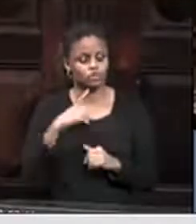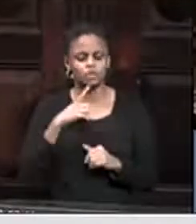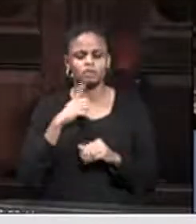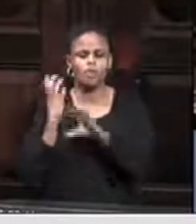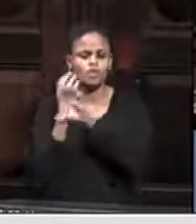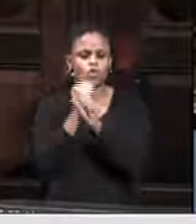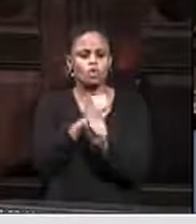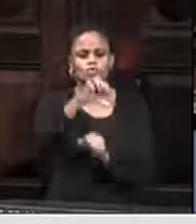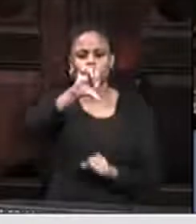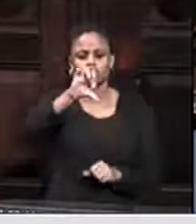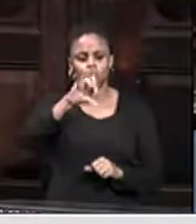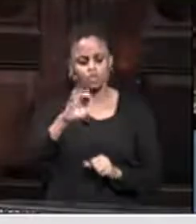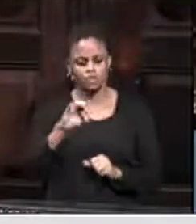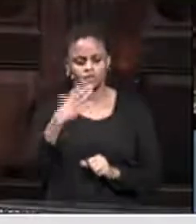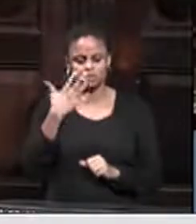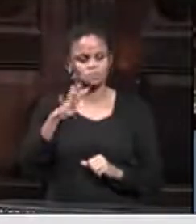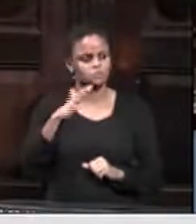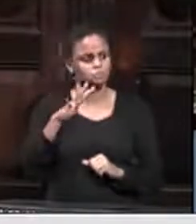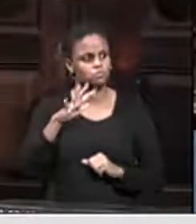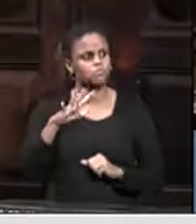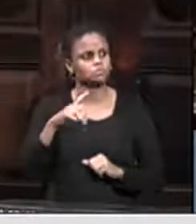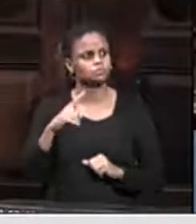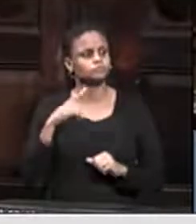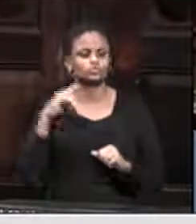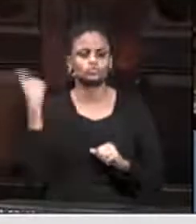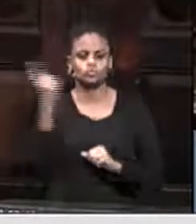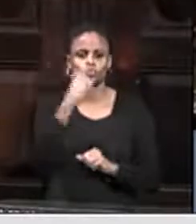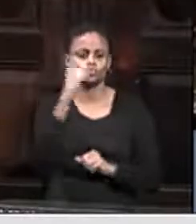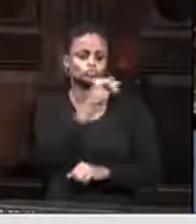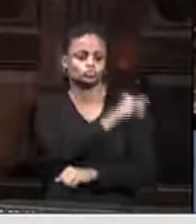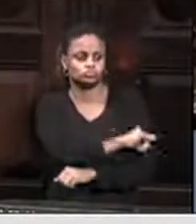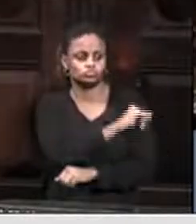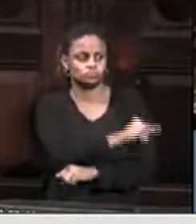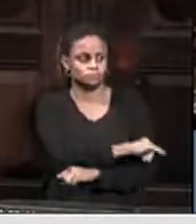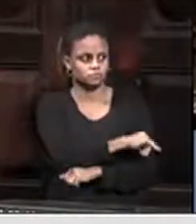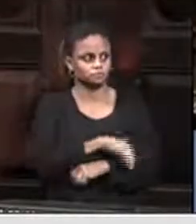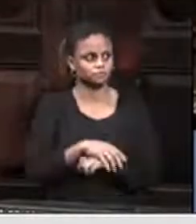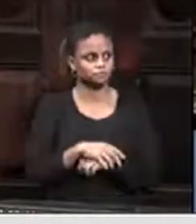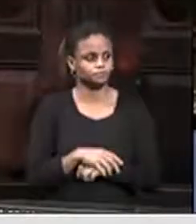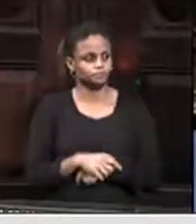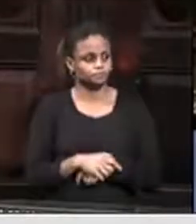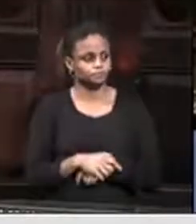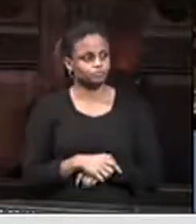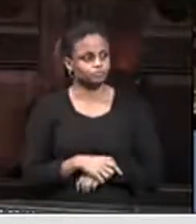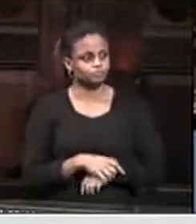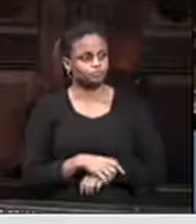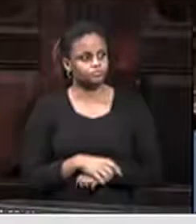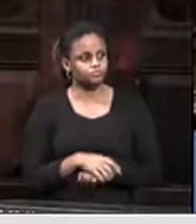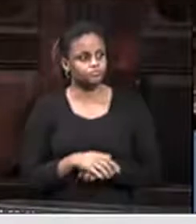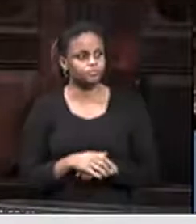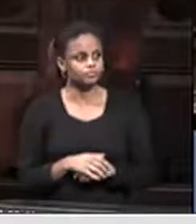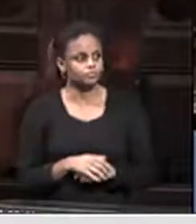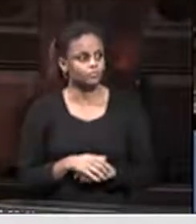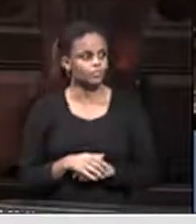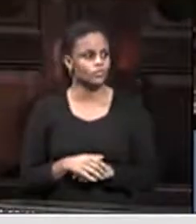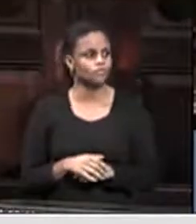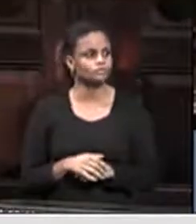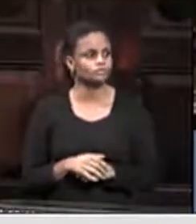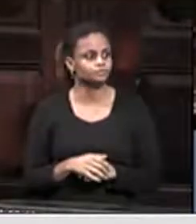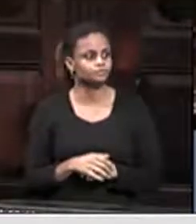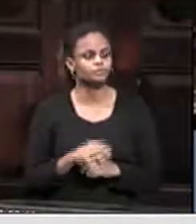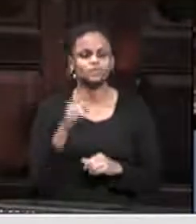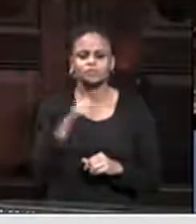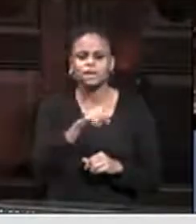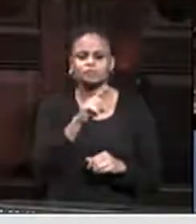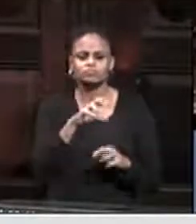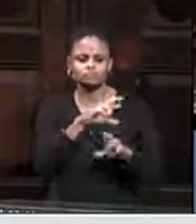delas funcionando em todo o estado do Rio de Janeiro. Muitas delas são verdadeiros